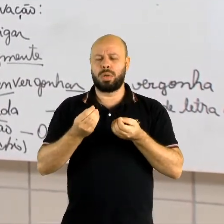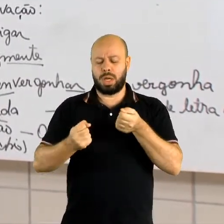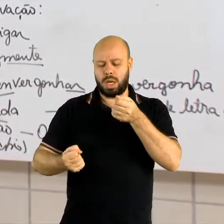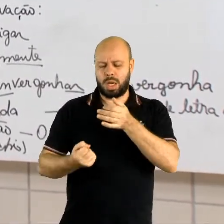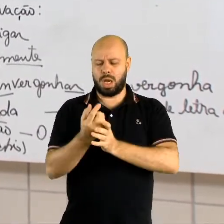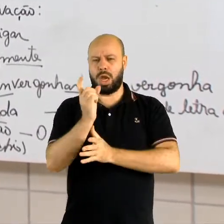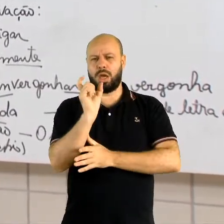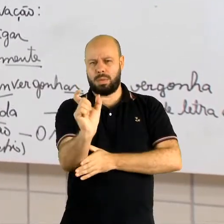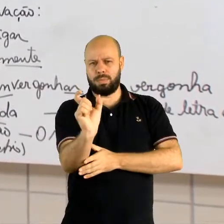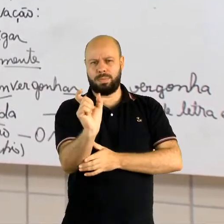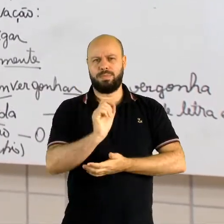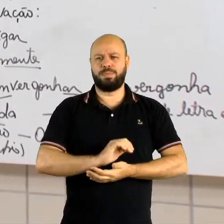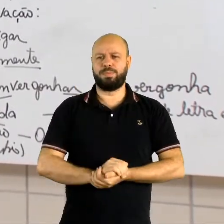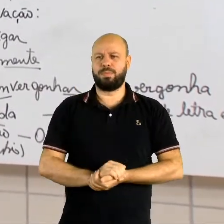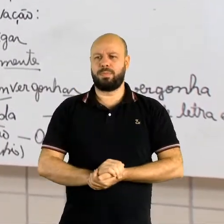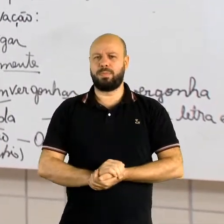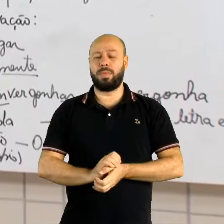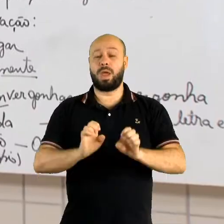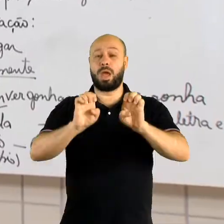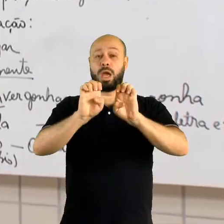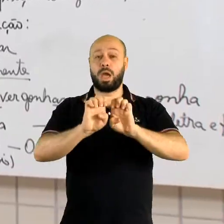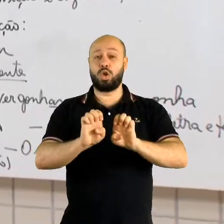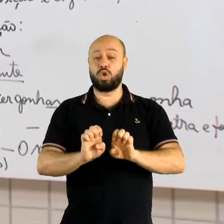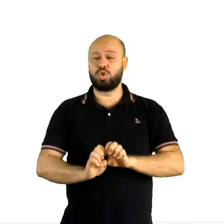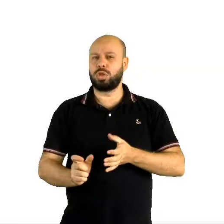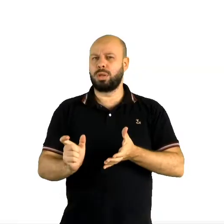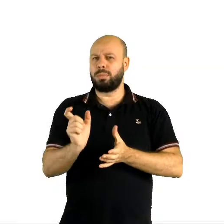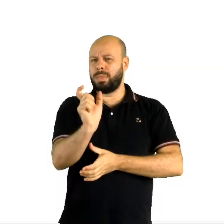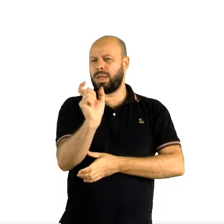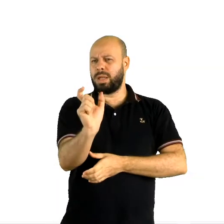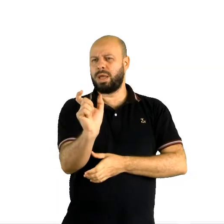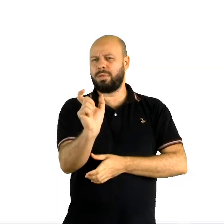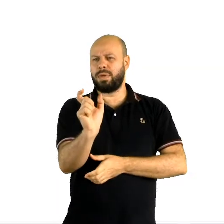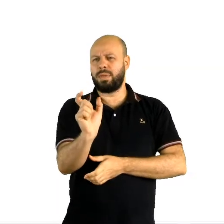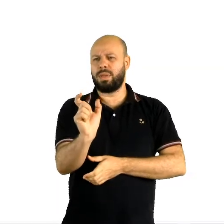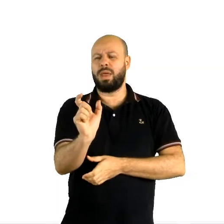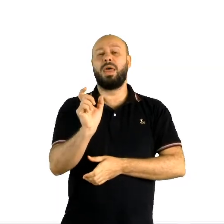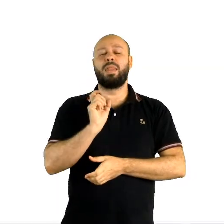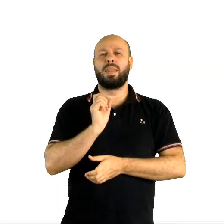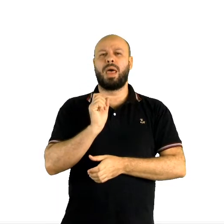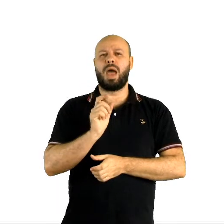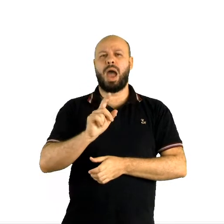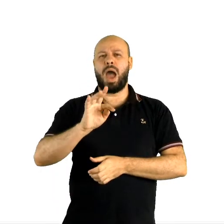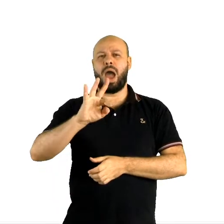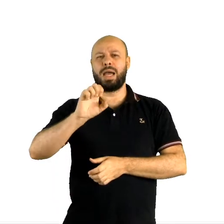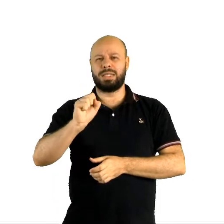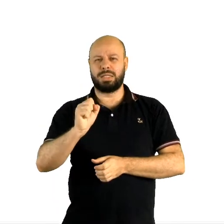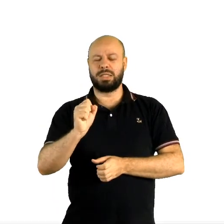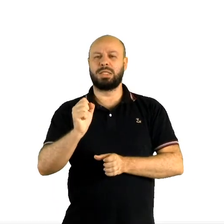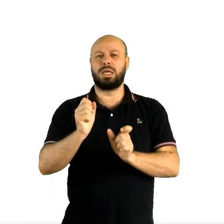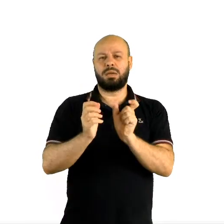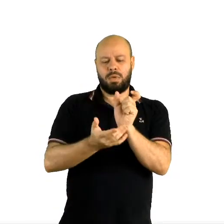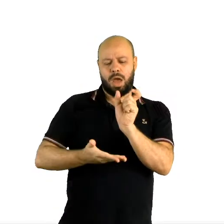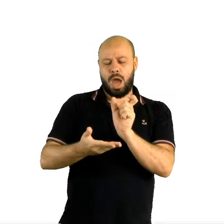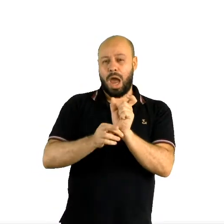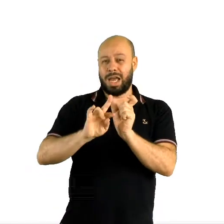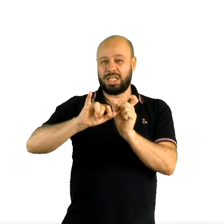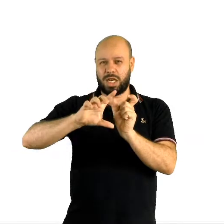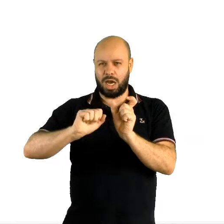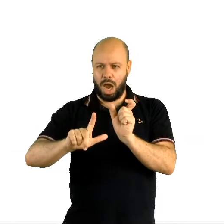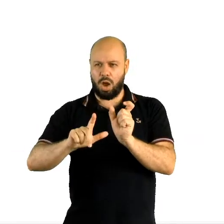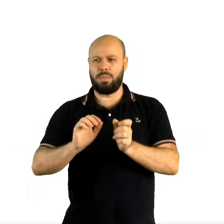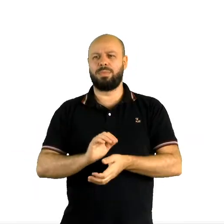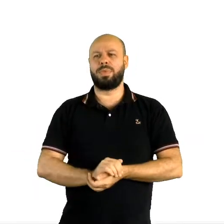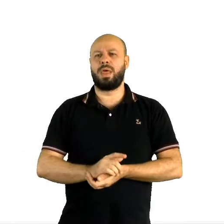lá. A estrutura das palavras. Eu tenho a raiz, eu tenho um radical, eu